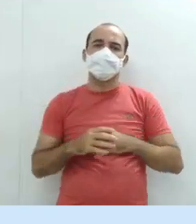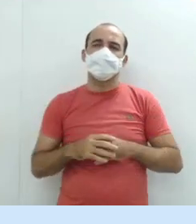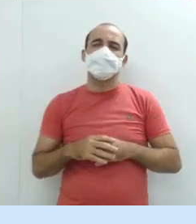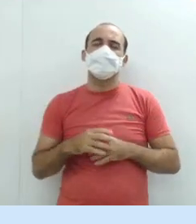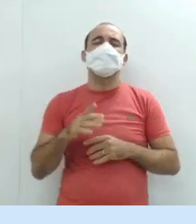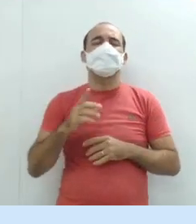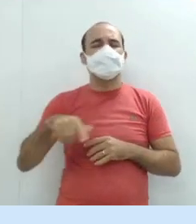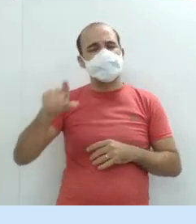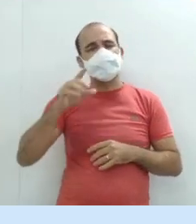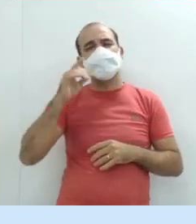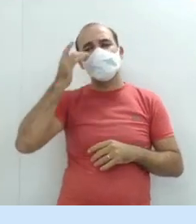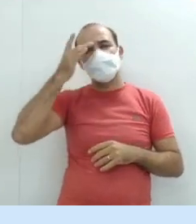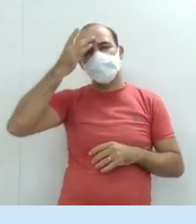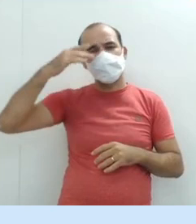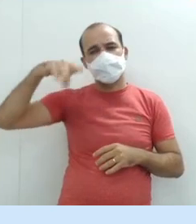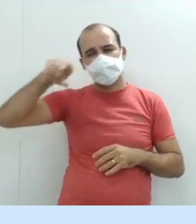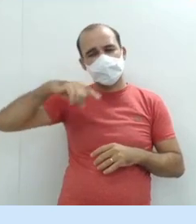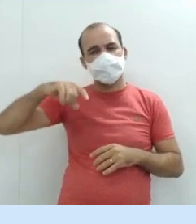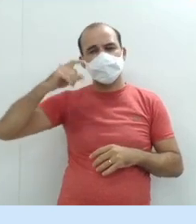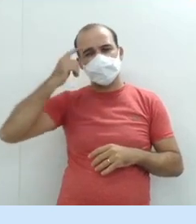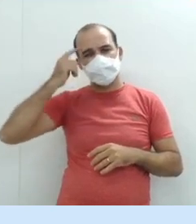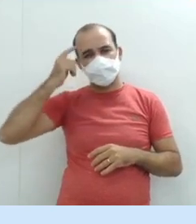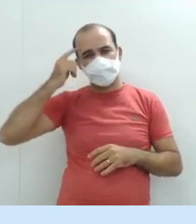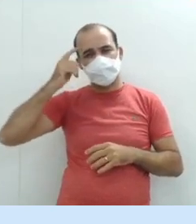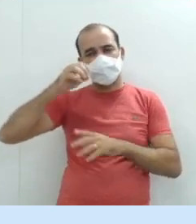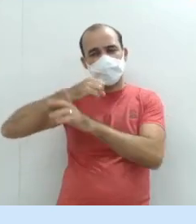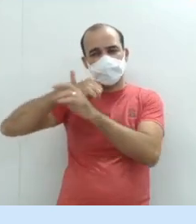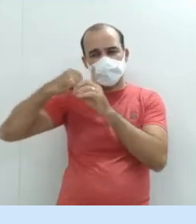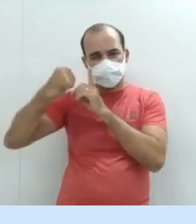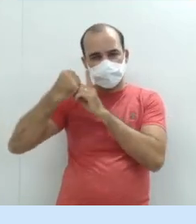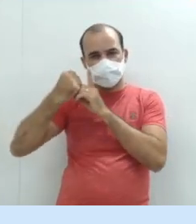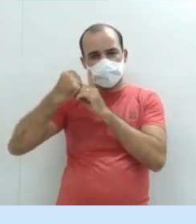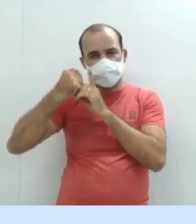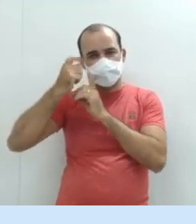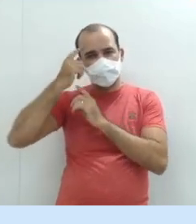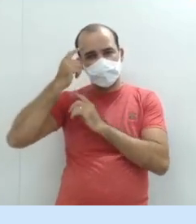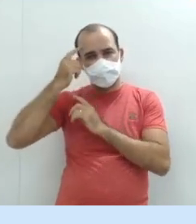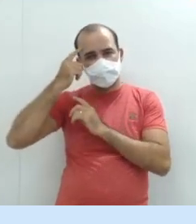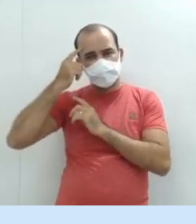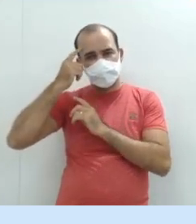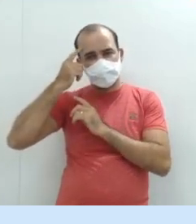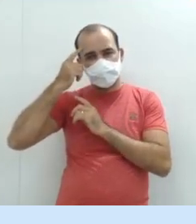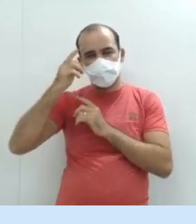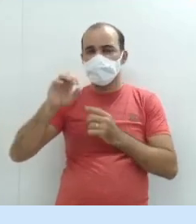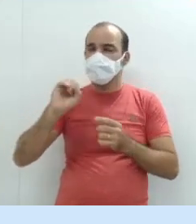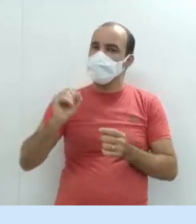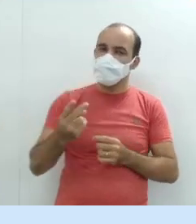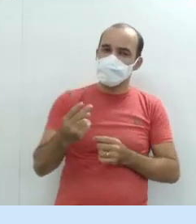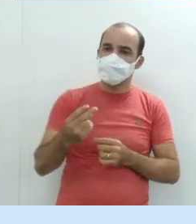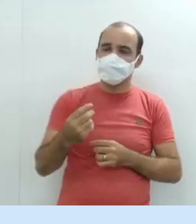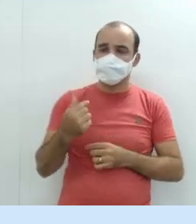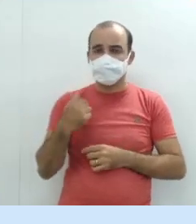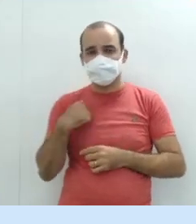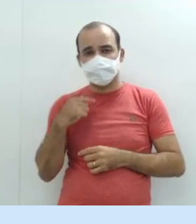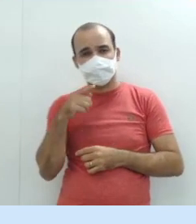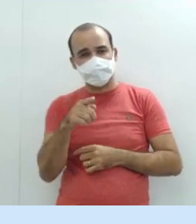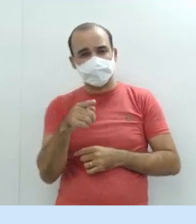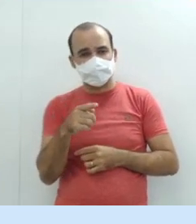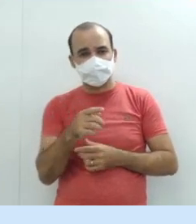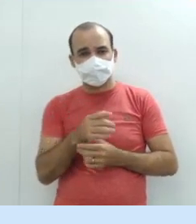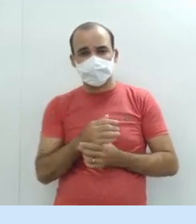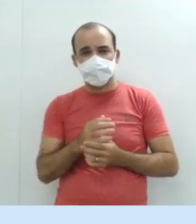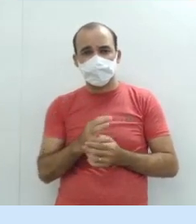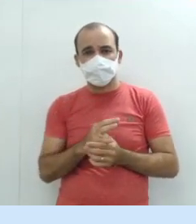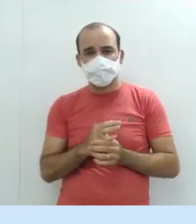não precisamos, a nossa sociedade não precisa de pessoas, ou nós não necessitamos ser